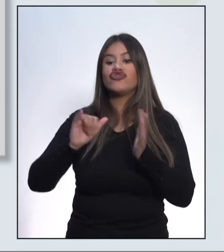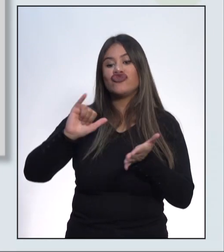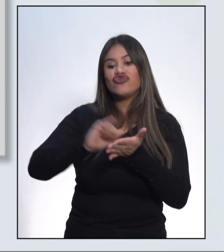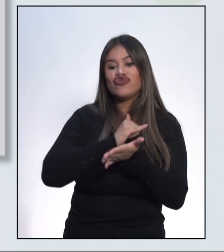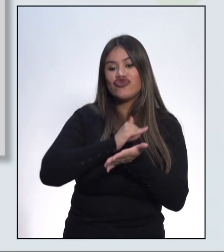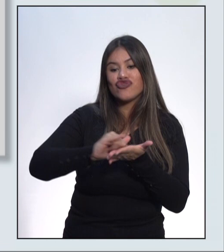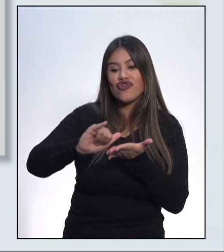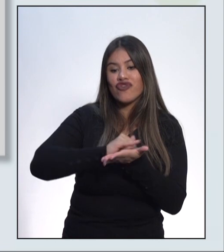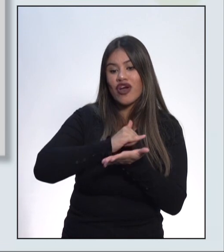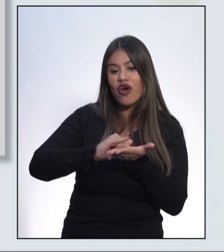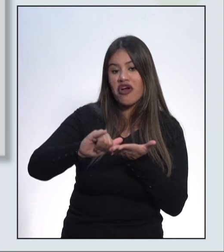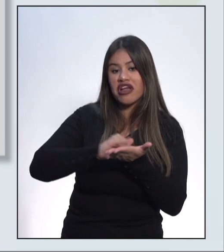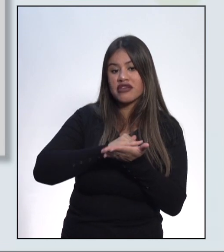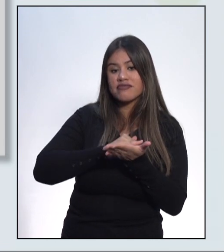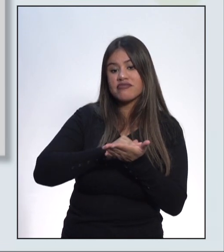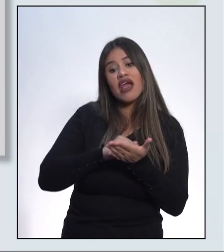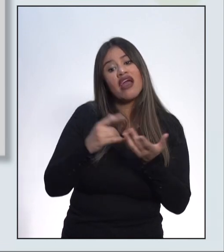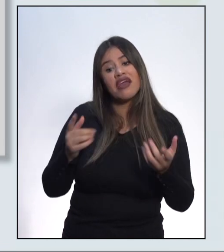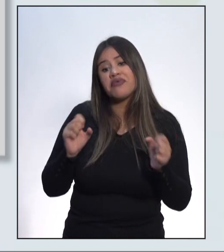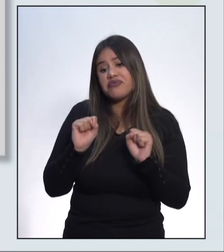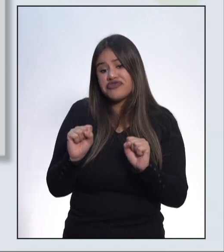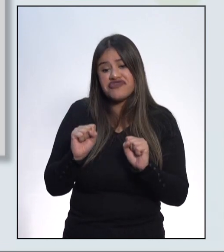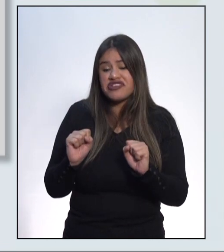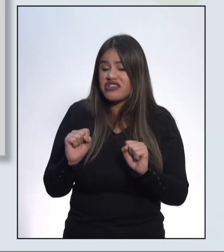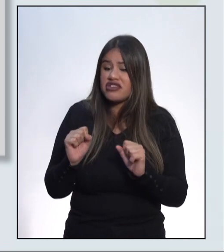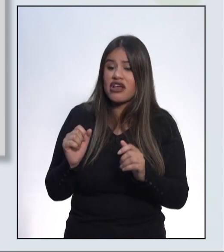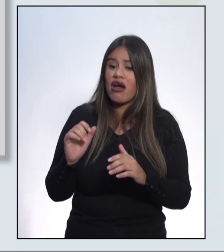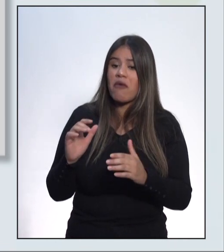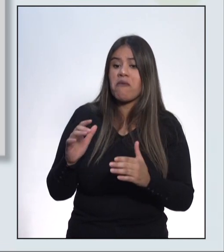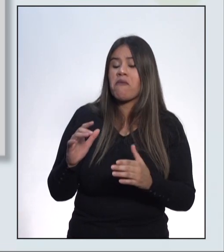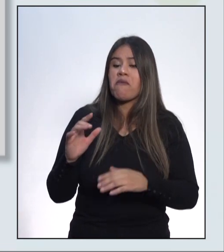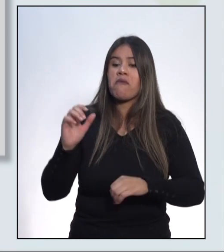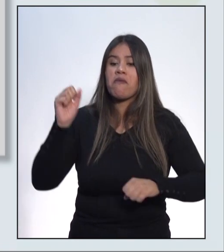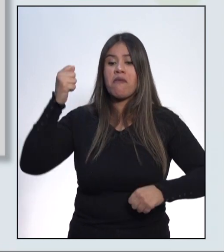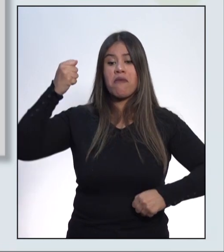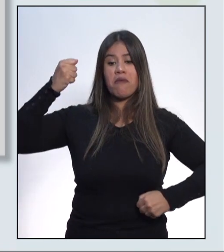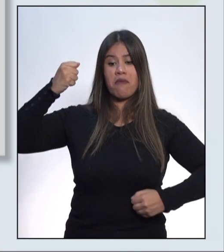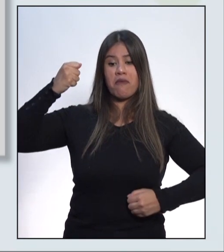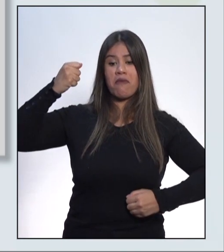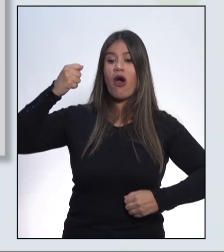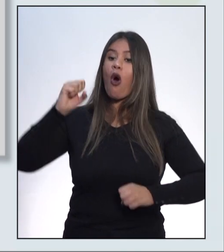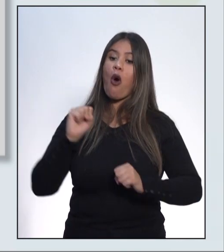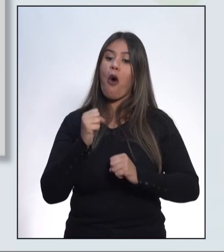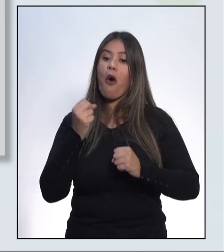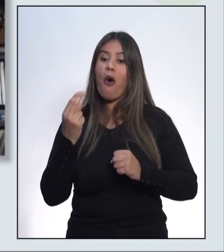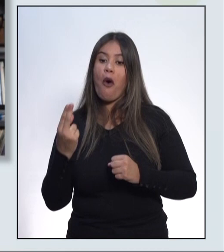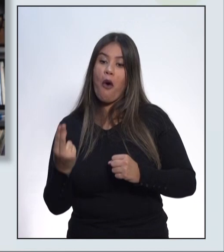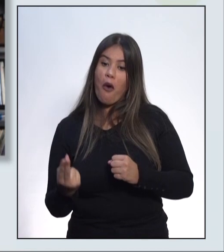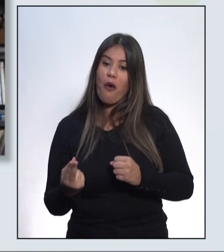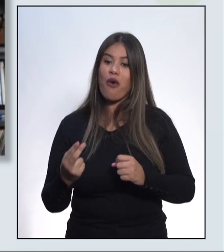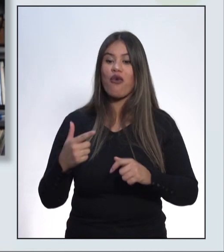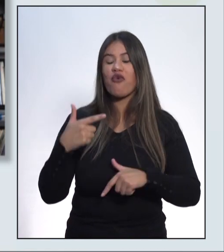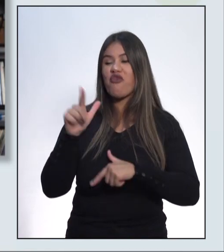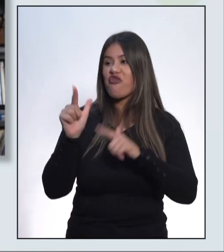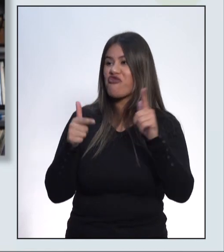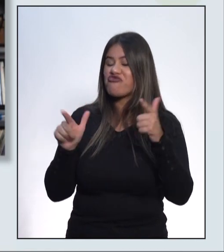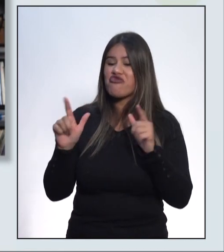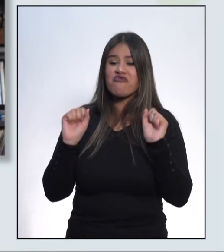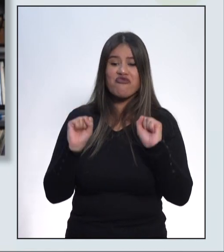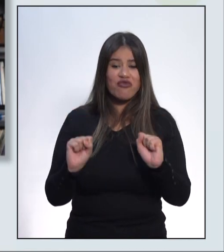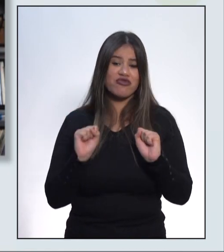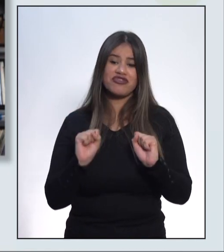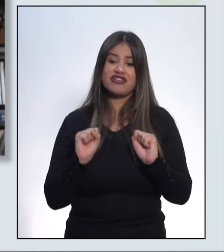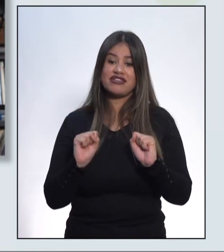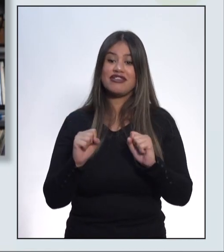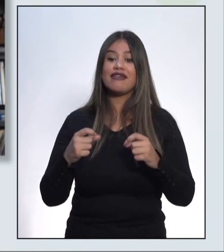monumento, um edifício famoso, a Estátua da Liberdade. e eu escolhi olhar para os detalhes e tirar